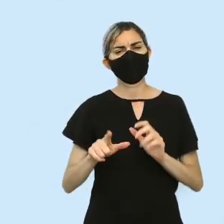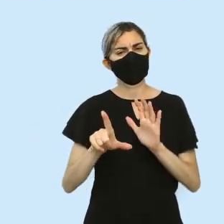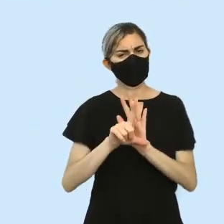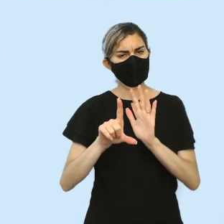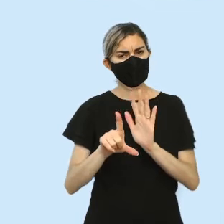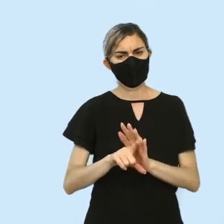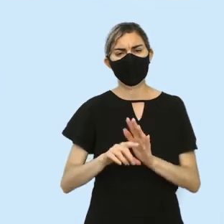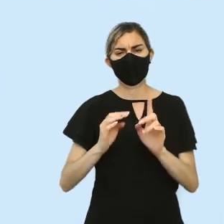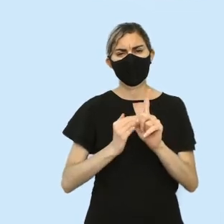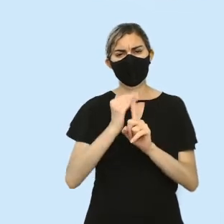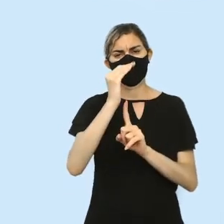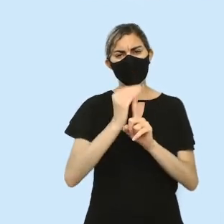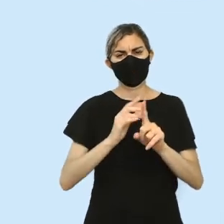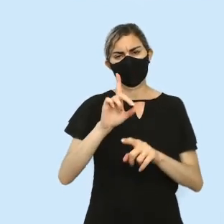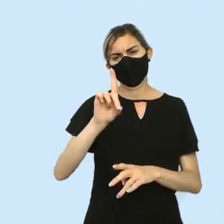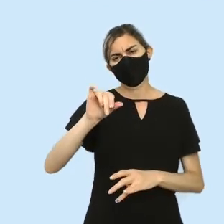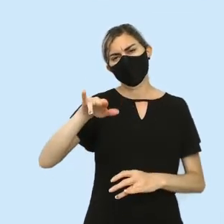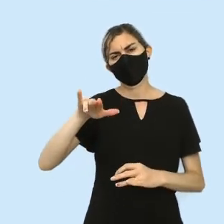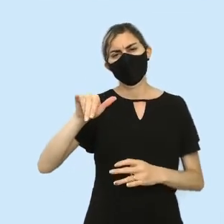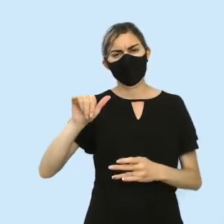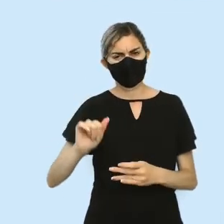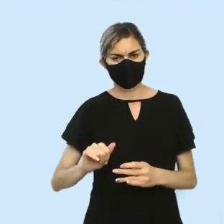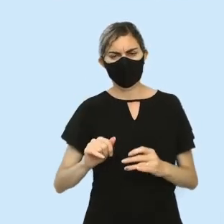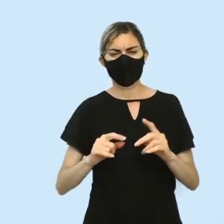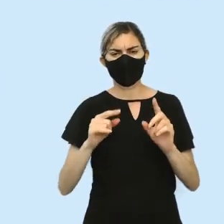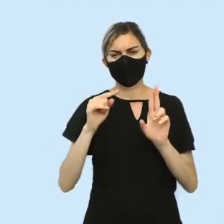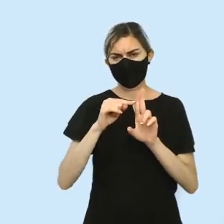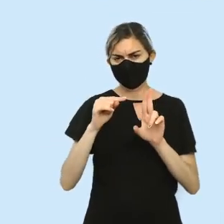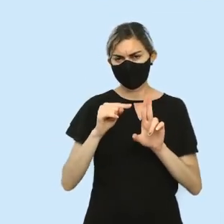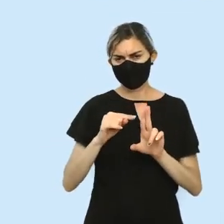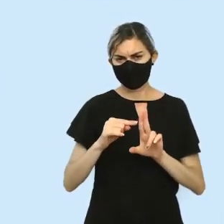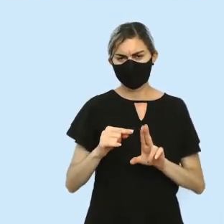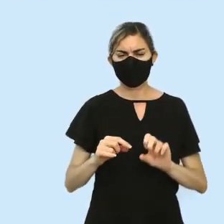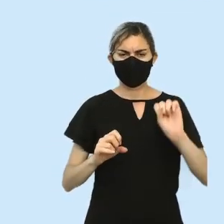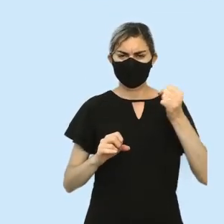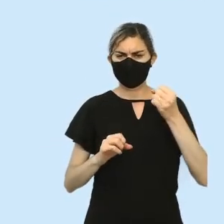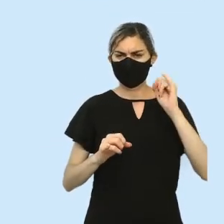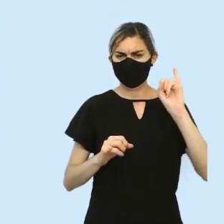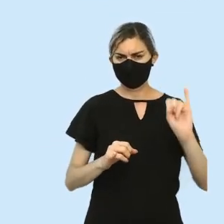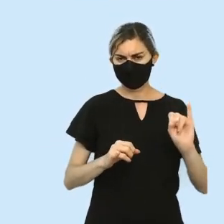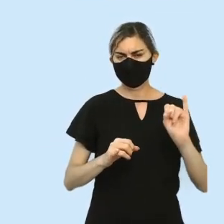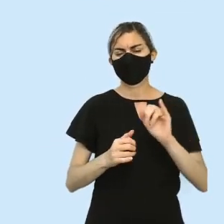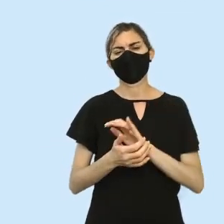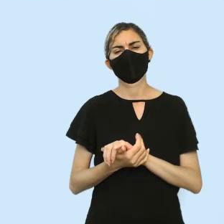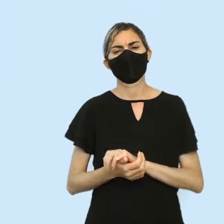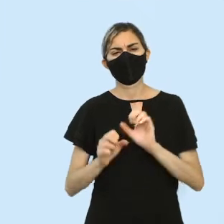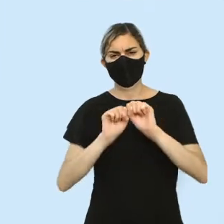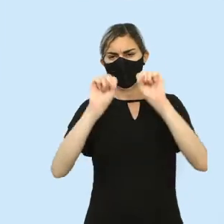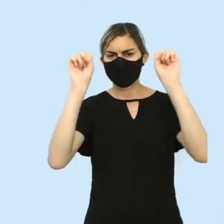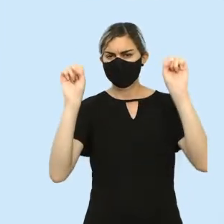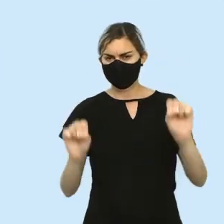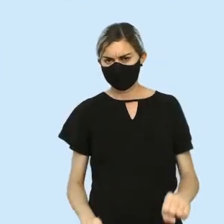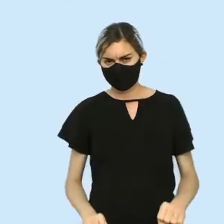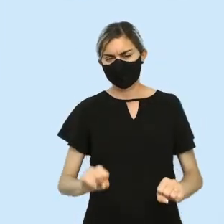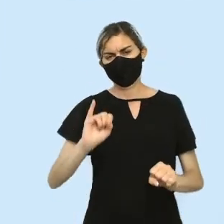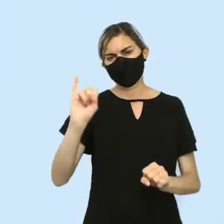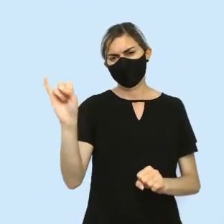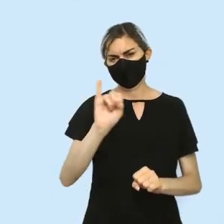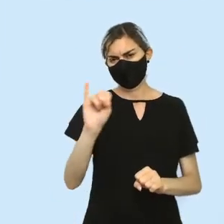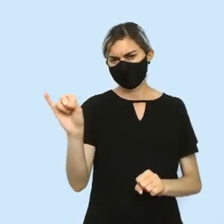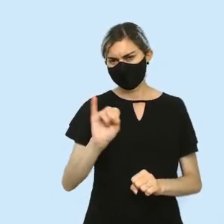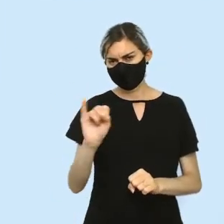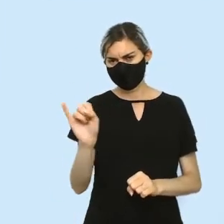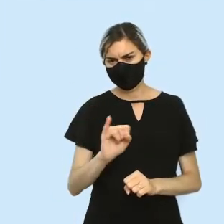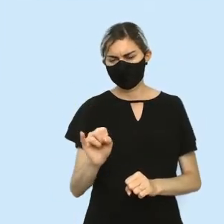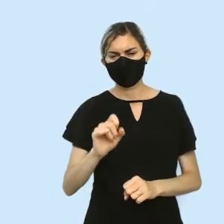lei da termodinâmica. Unidade no SI, chamado Sistema